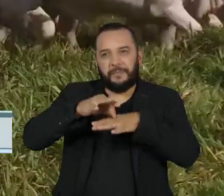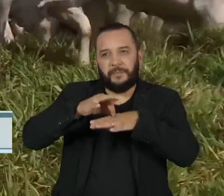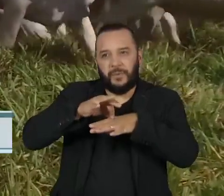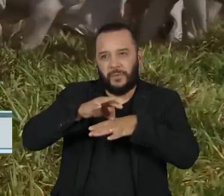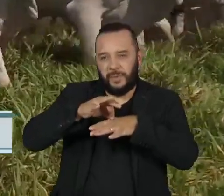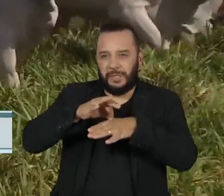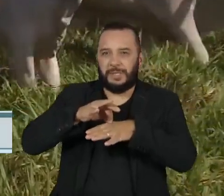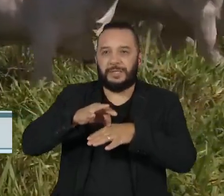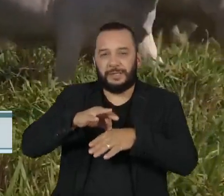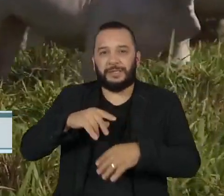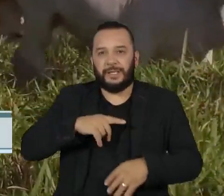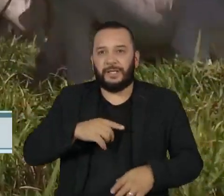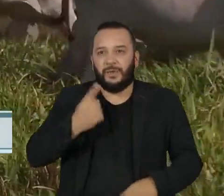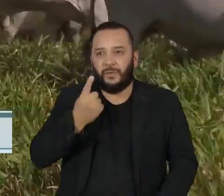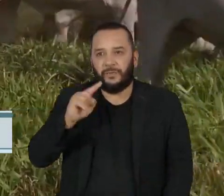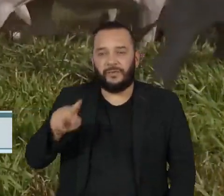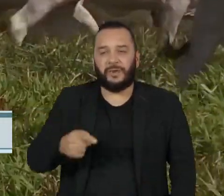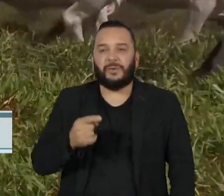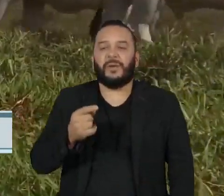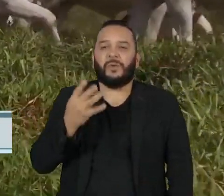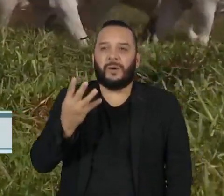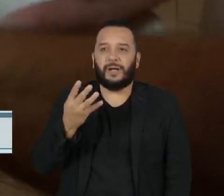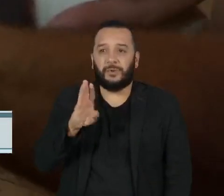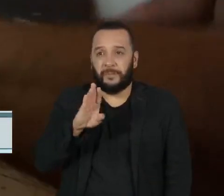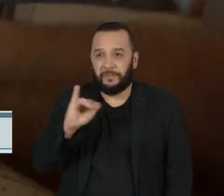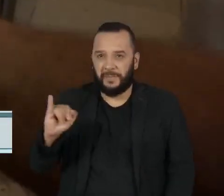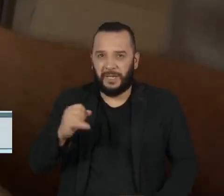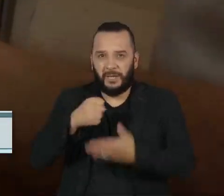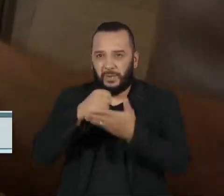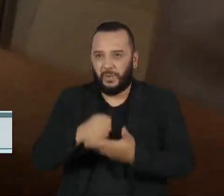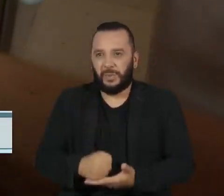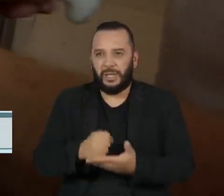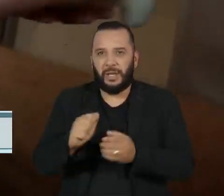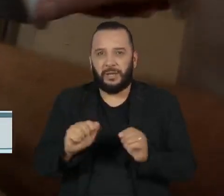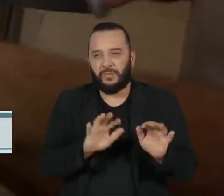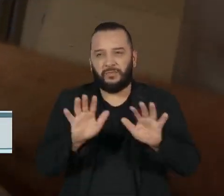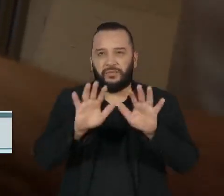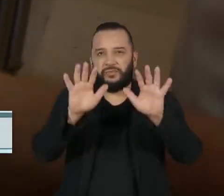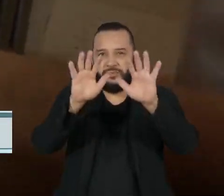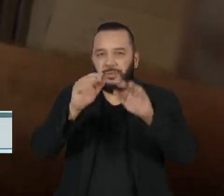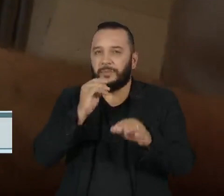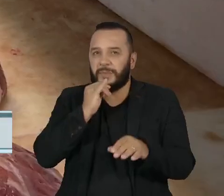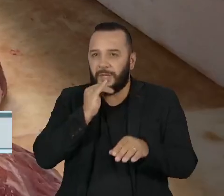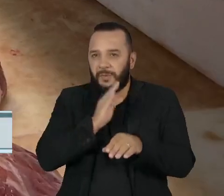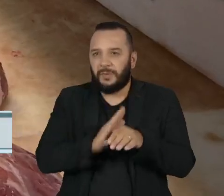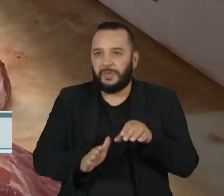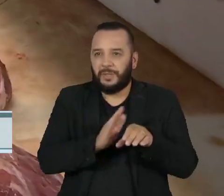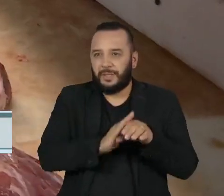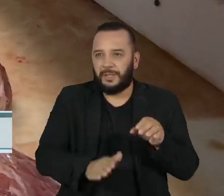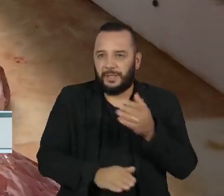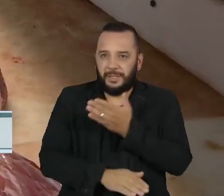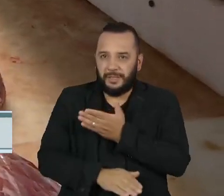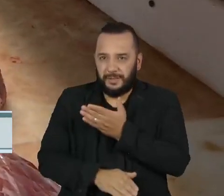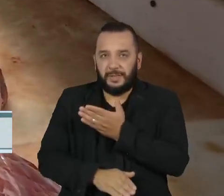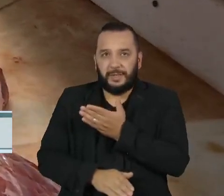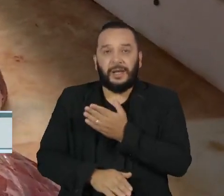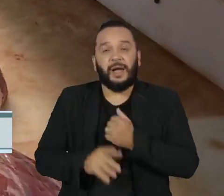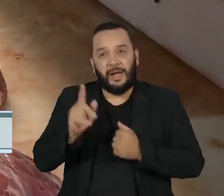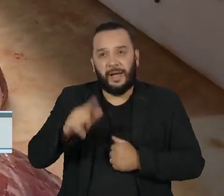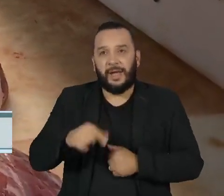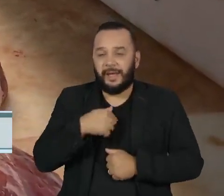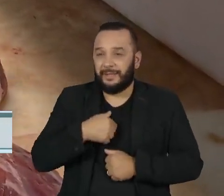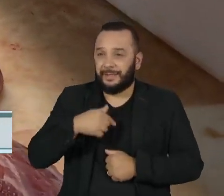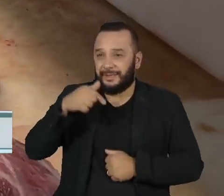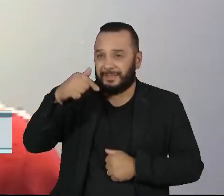cadeia tem uma emissão de 1,4 bilhão de toneladas brutas. Se fosse um país, o bife brasileiro seria o sétimo maior emissor do planeta,